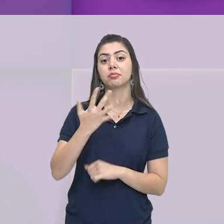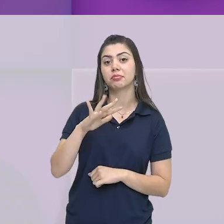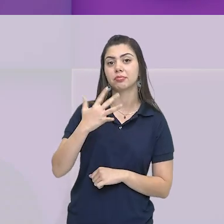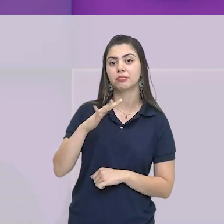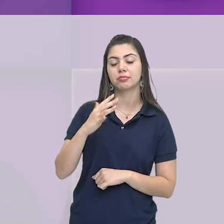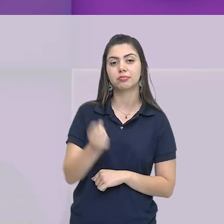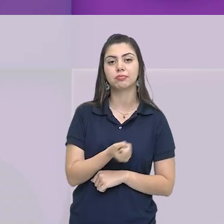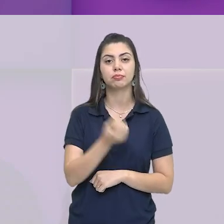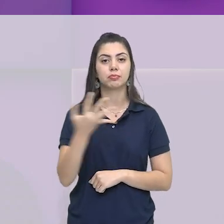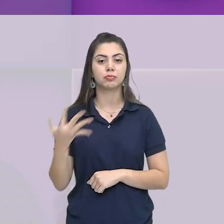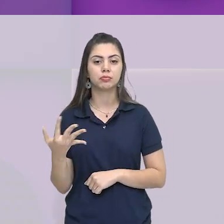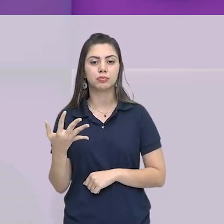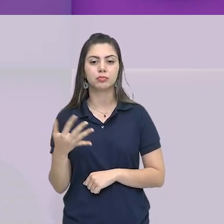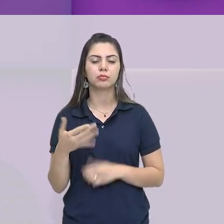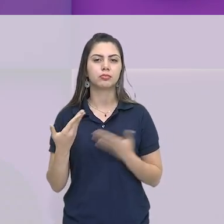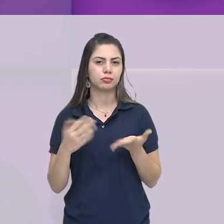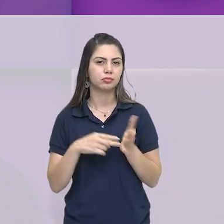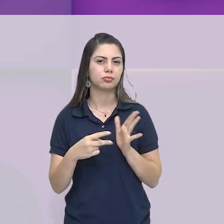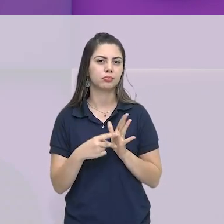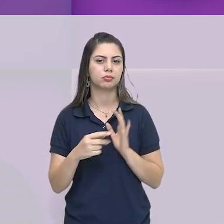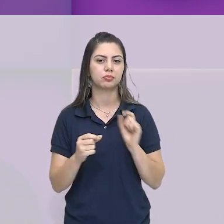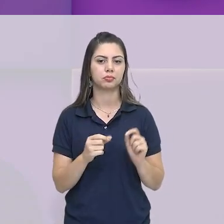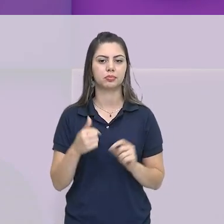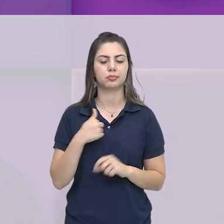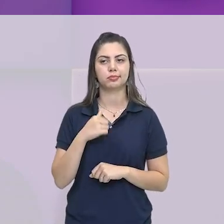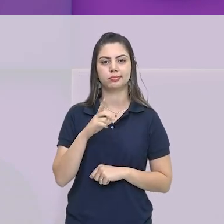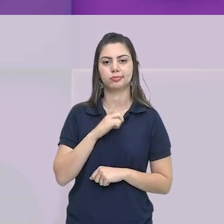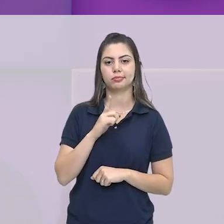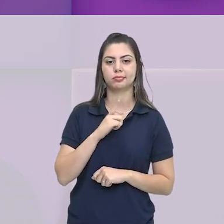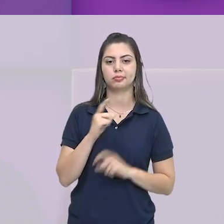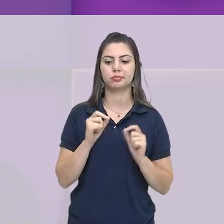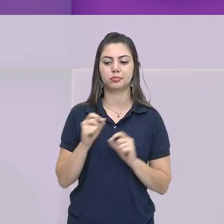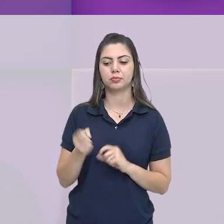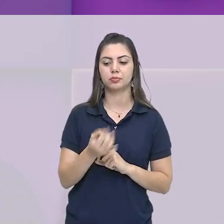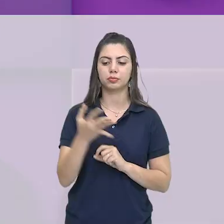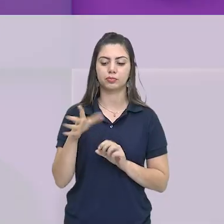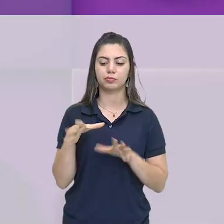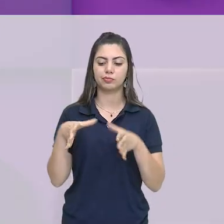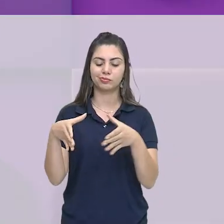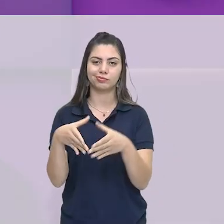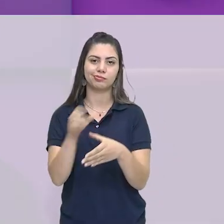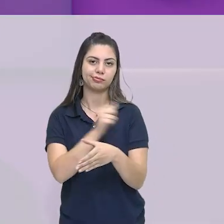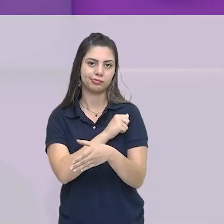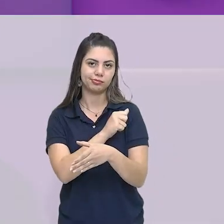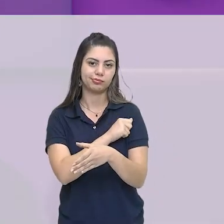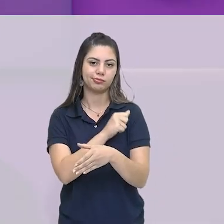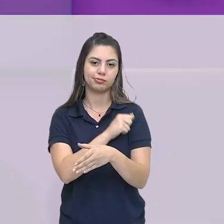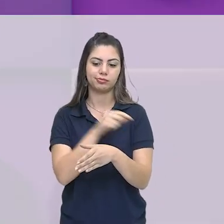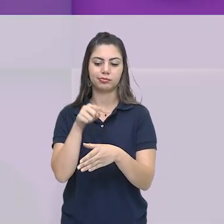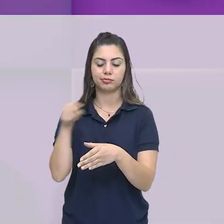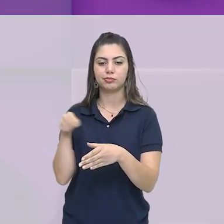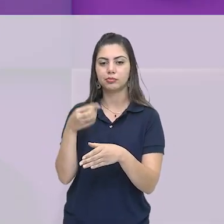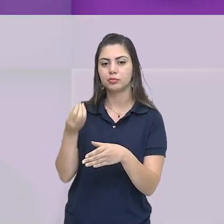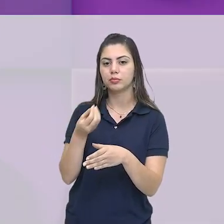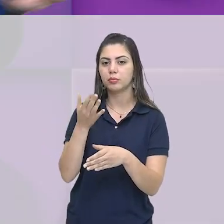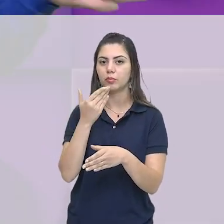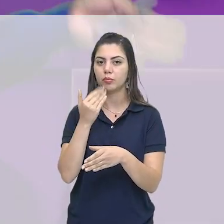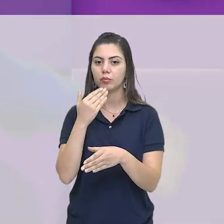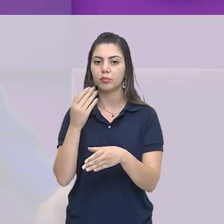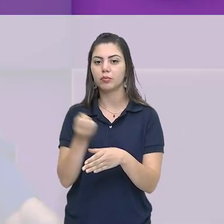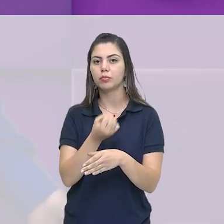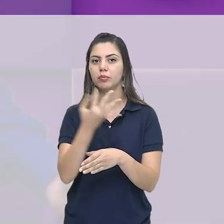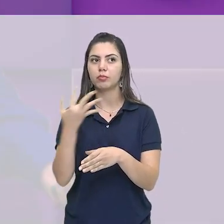estimativa. Isso não quer dizer o seguinte, se eu tenho aqui uma determinada quantidade de alunos que irá consumir uma